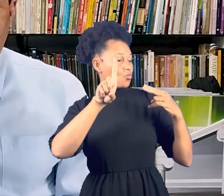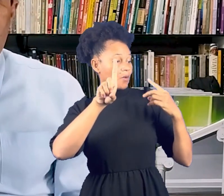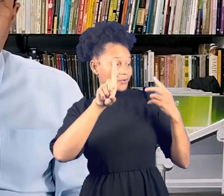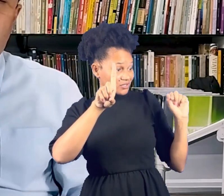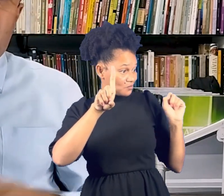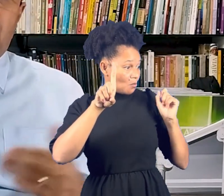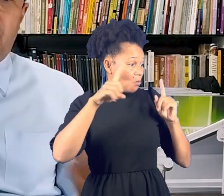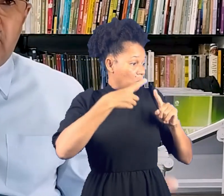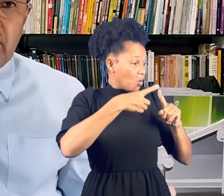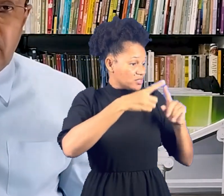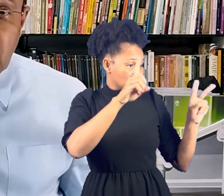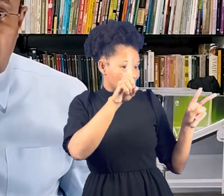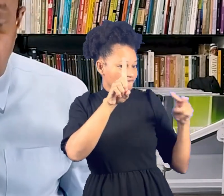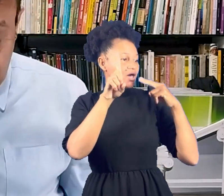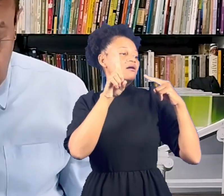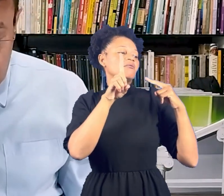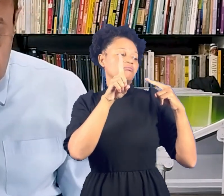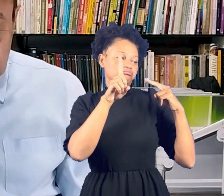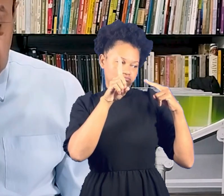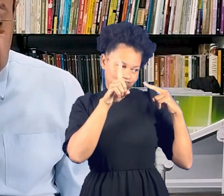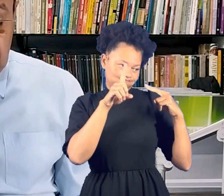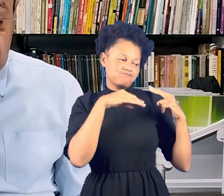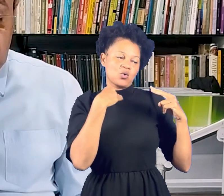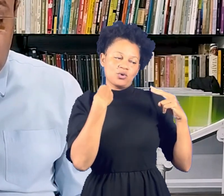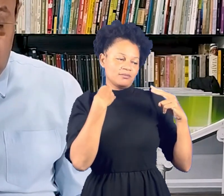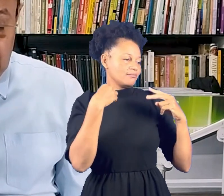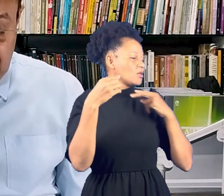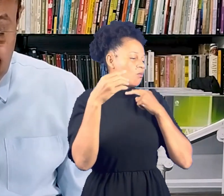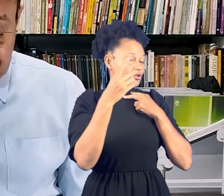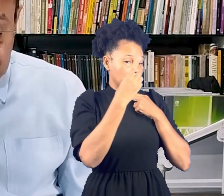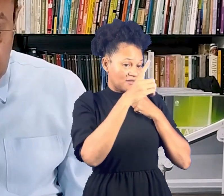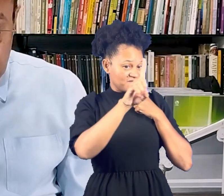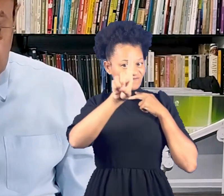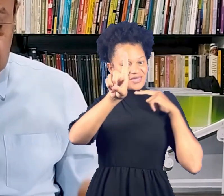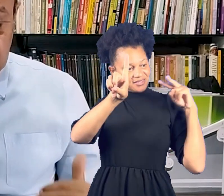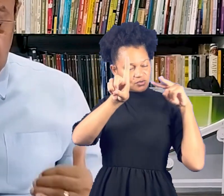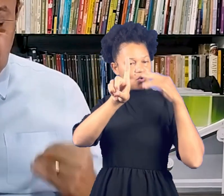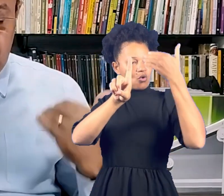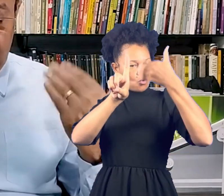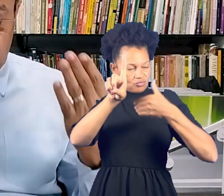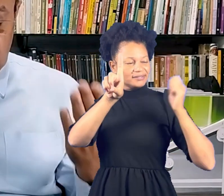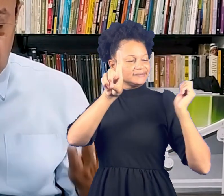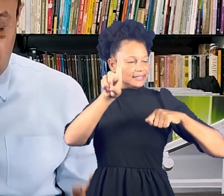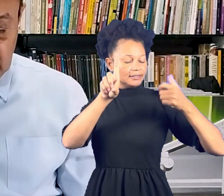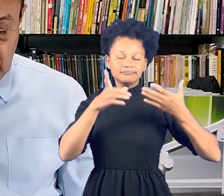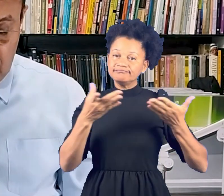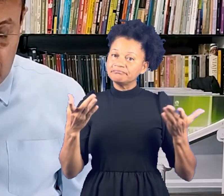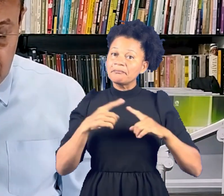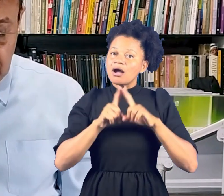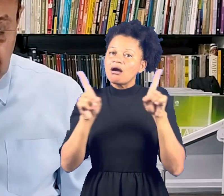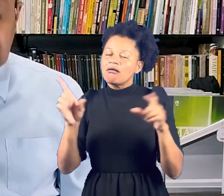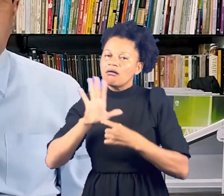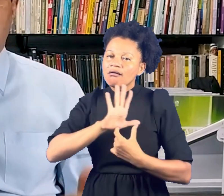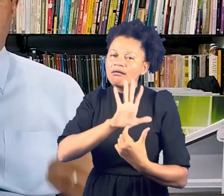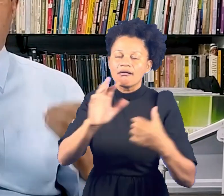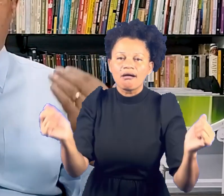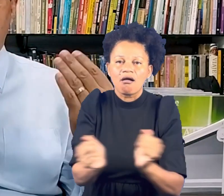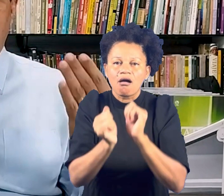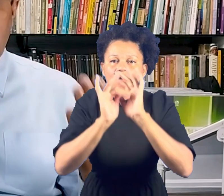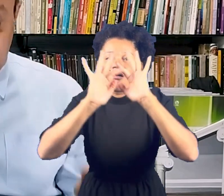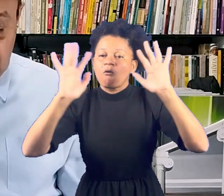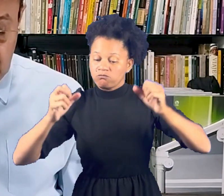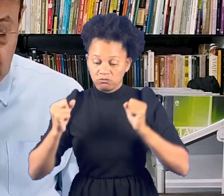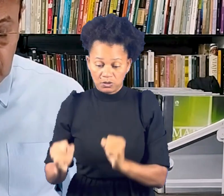contemplasse, porque se o homem ver a Deus, ele certamente morrerá. Mas essa manifestação dessa glória,